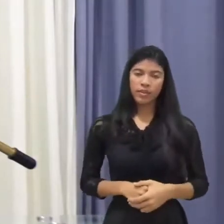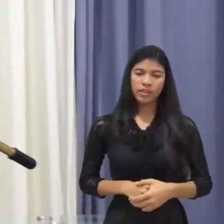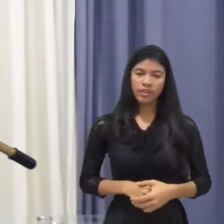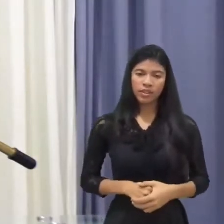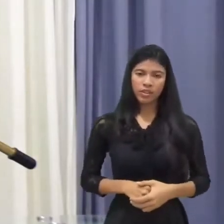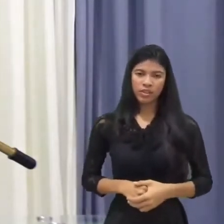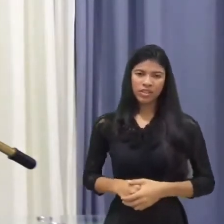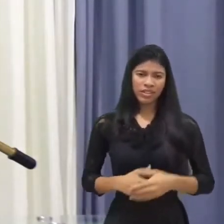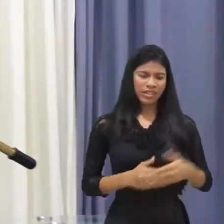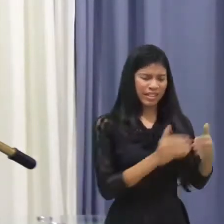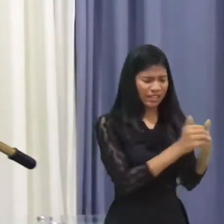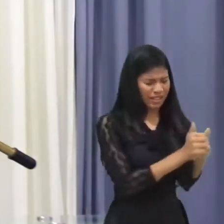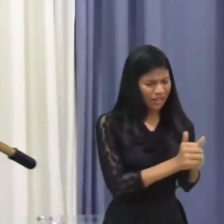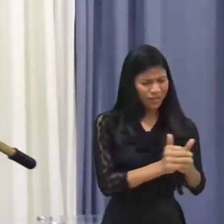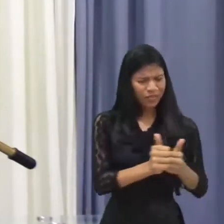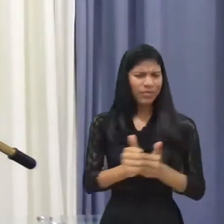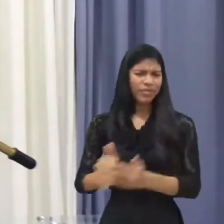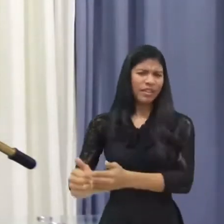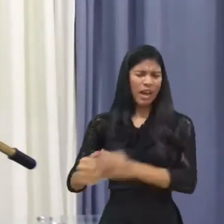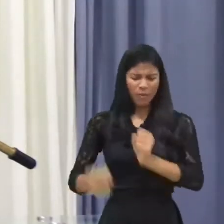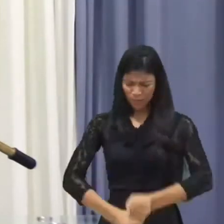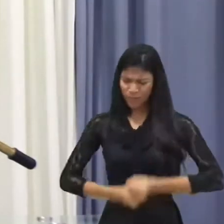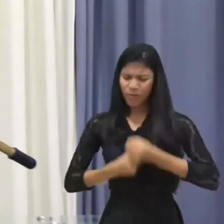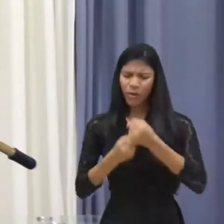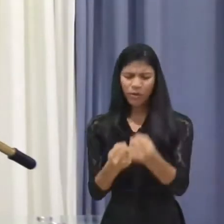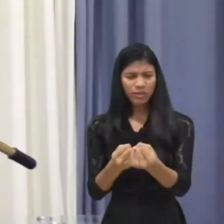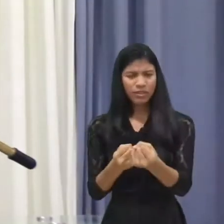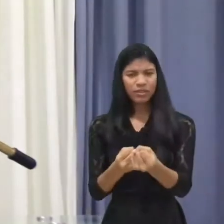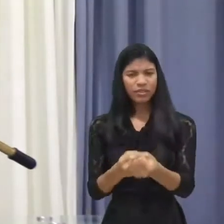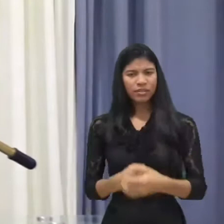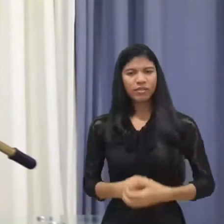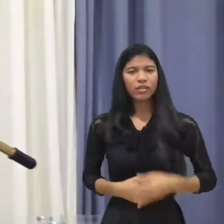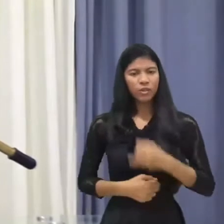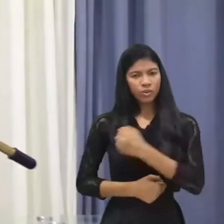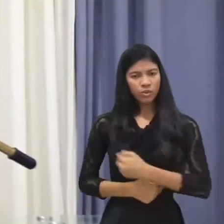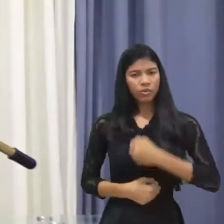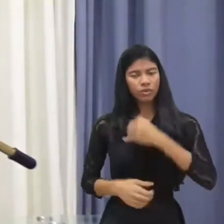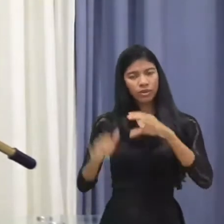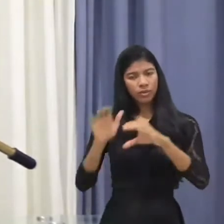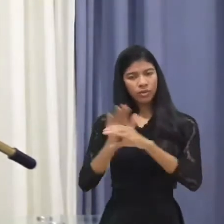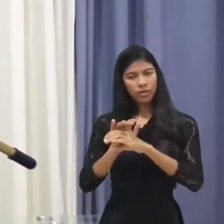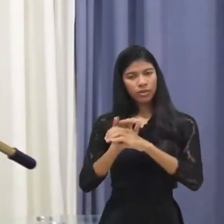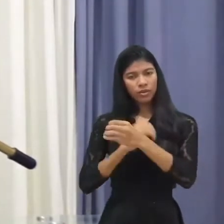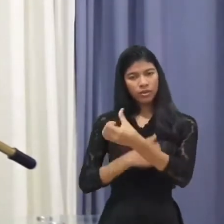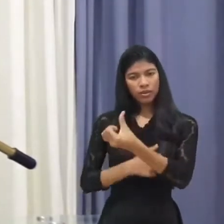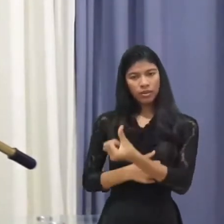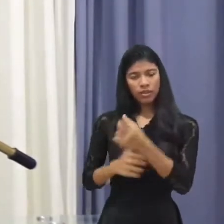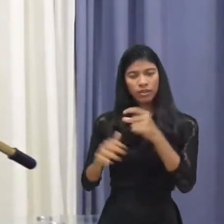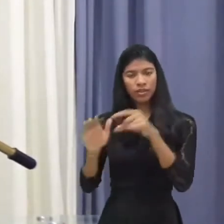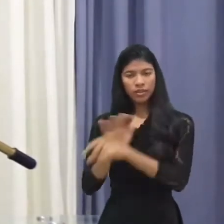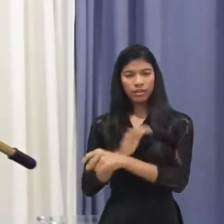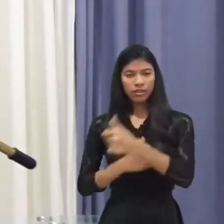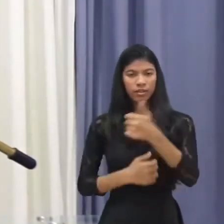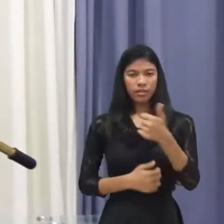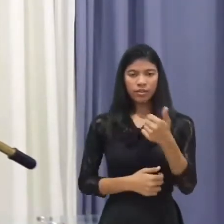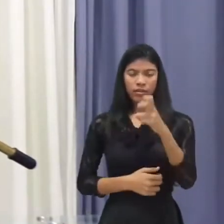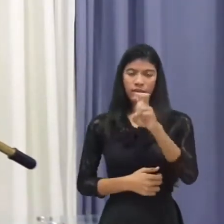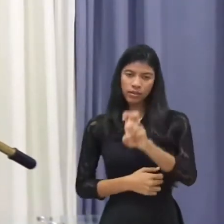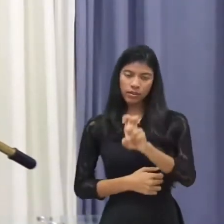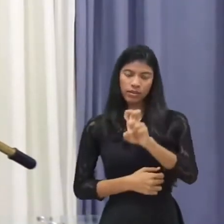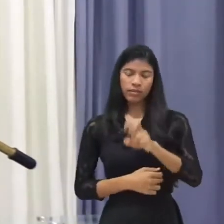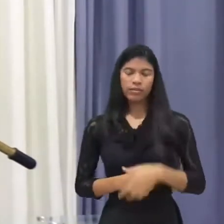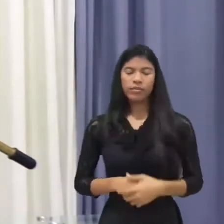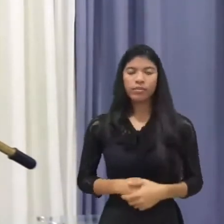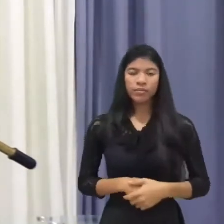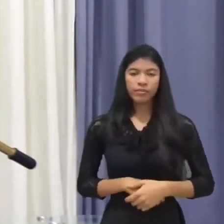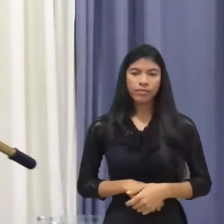embora com o uso da força, conforme João 6 e 15, 10, 28 e 29,